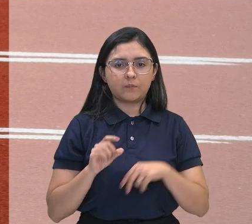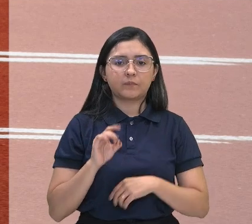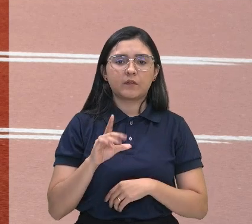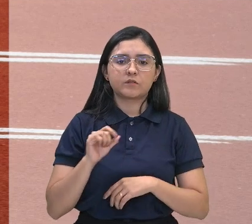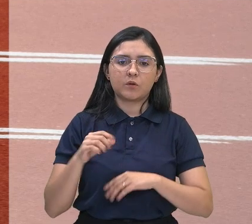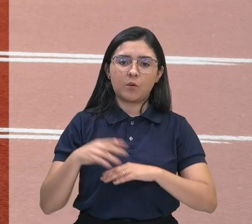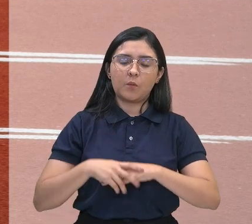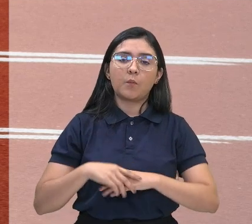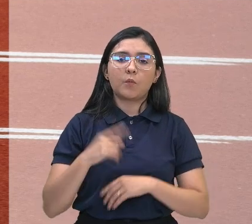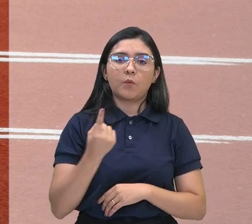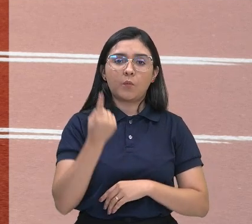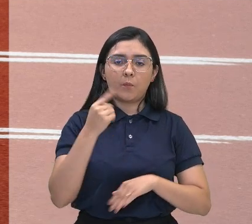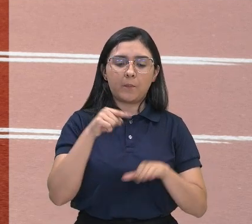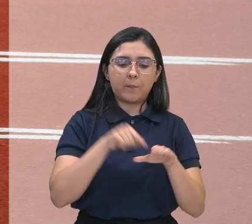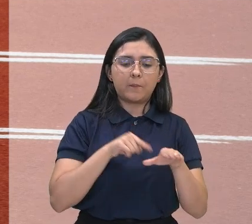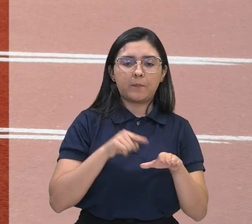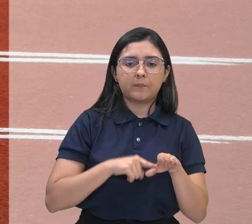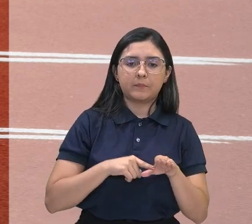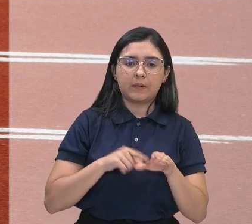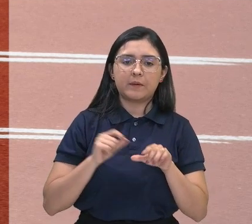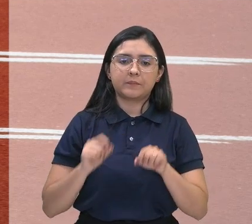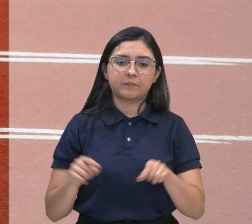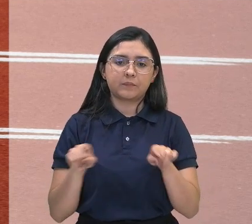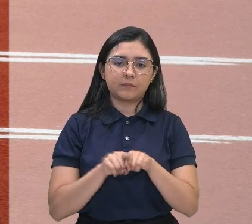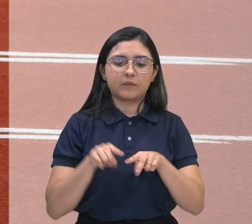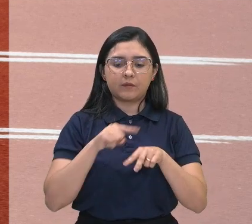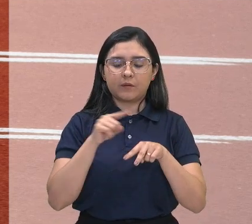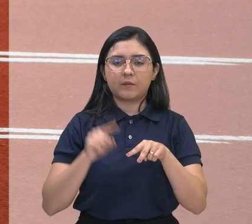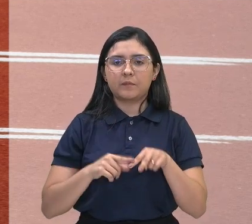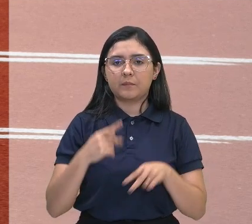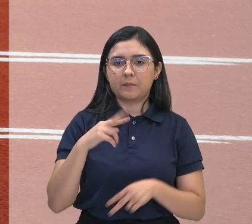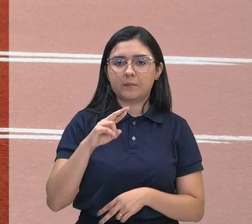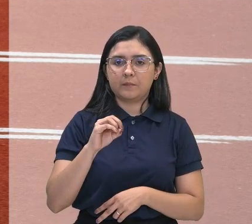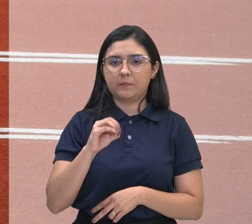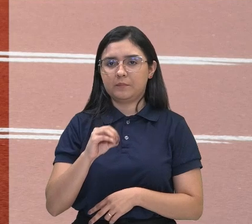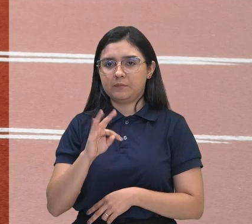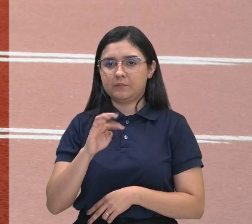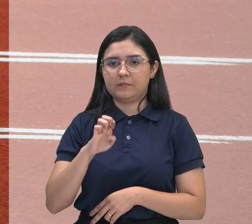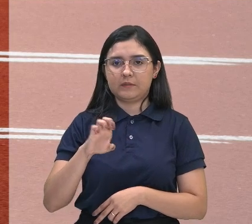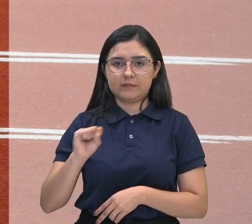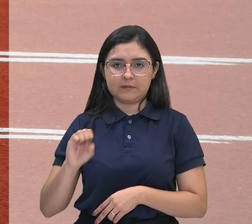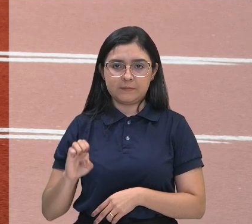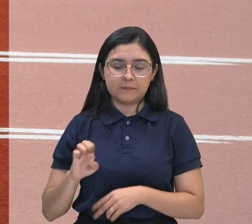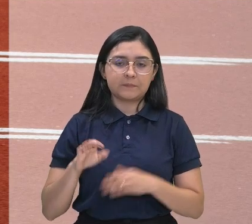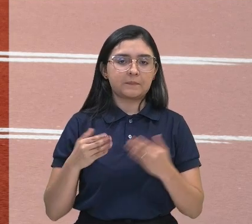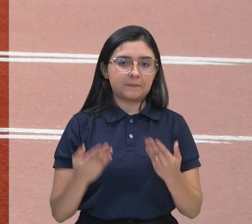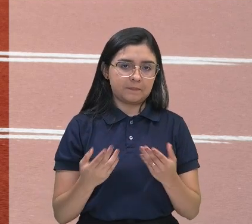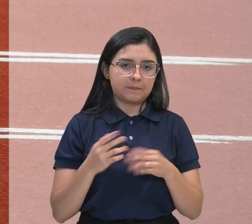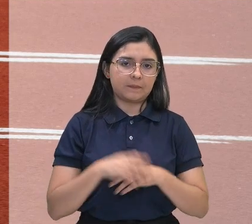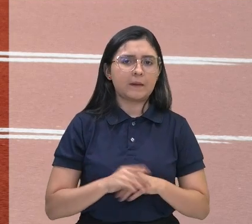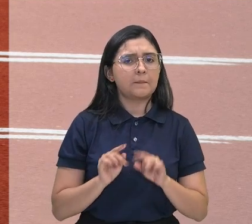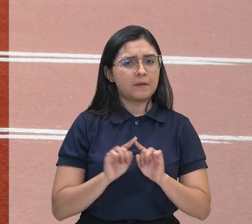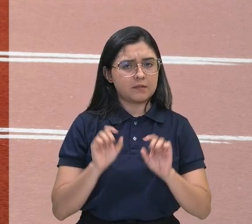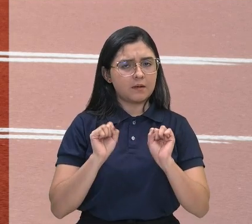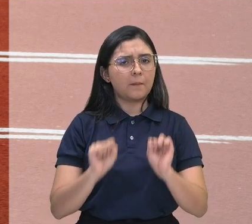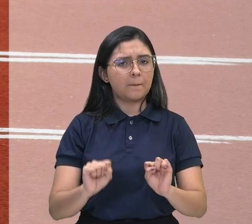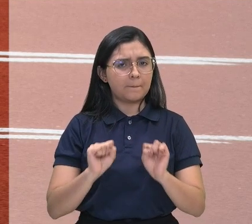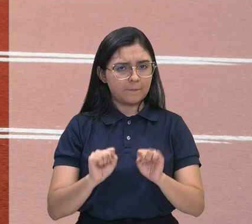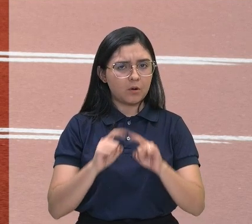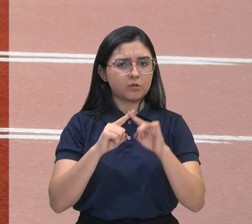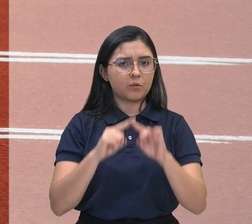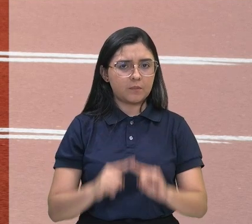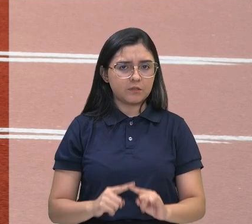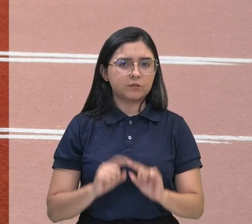a prótese, ok? O que não impede ele de competir. Já chamo aí a atenção para que nada é